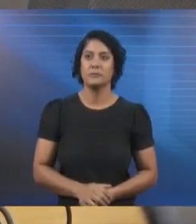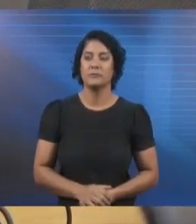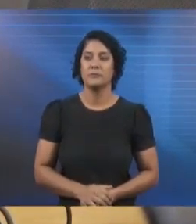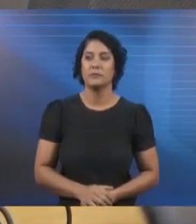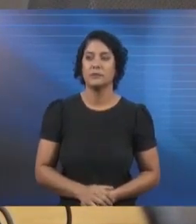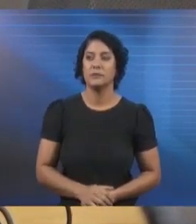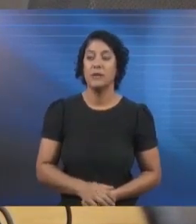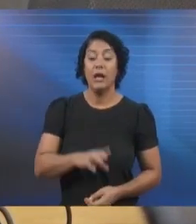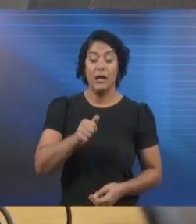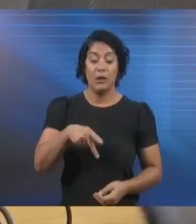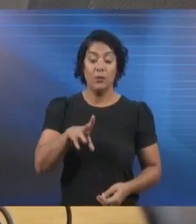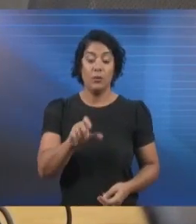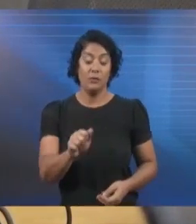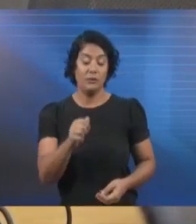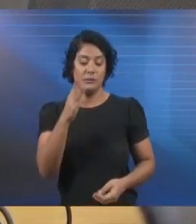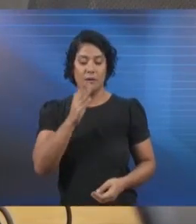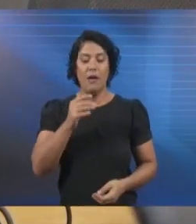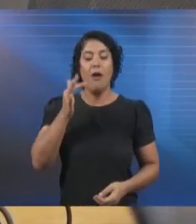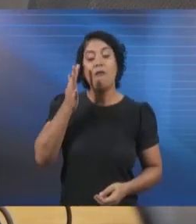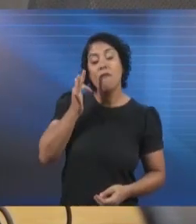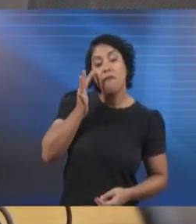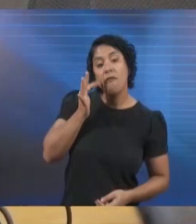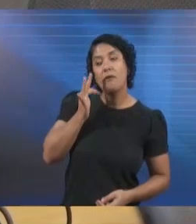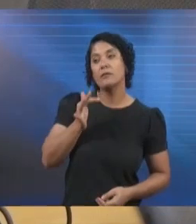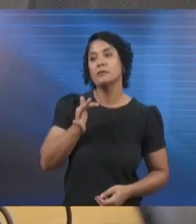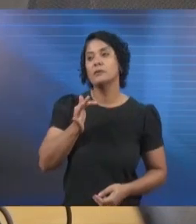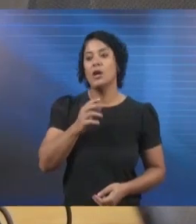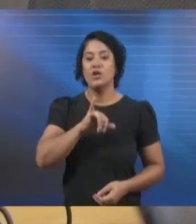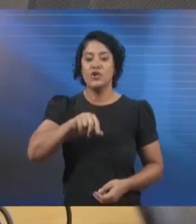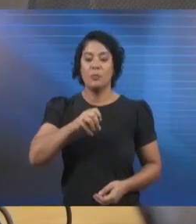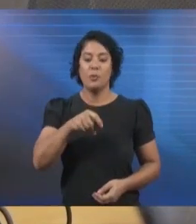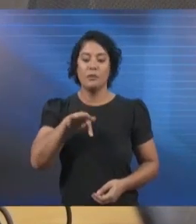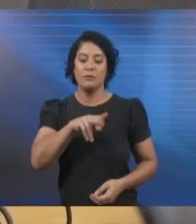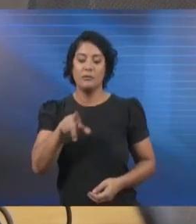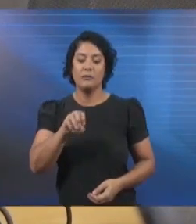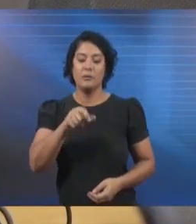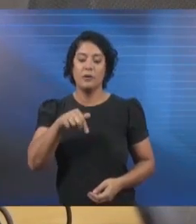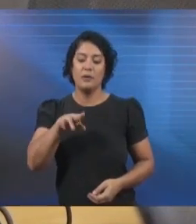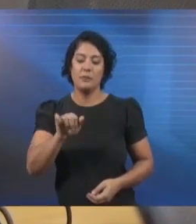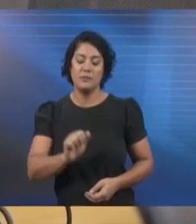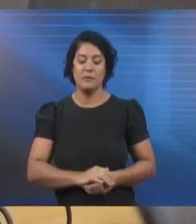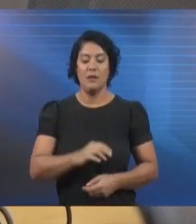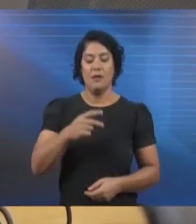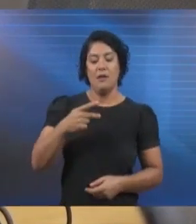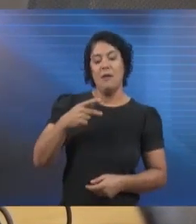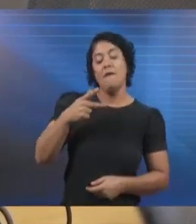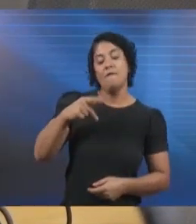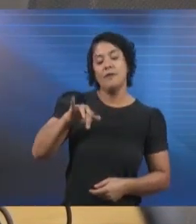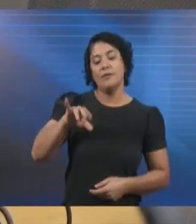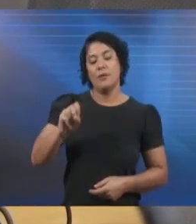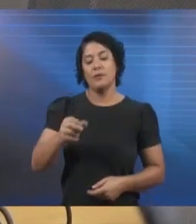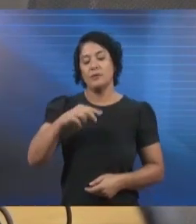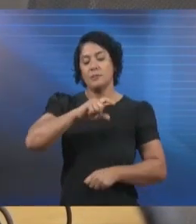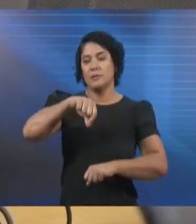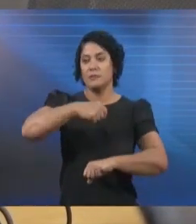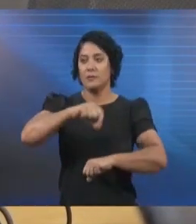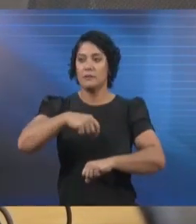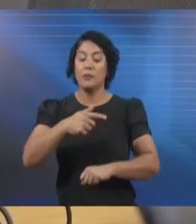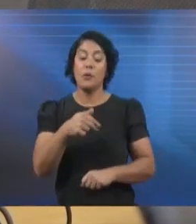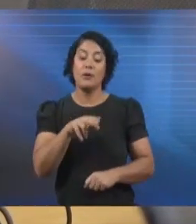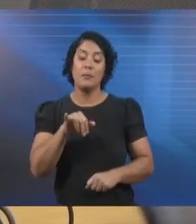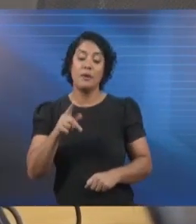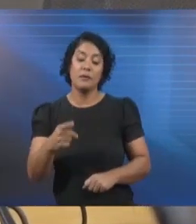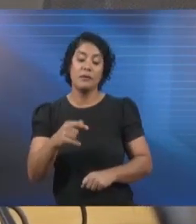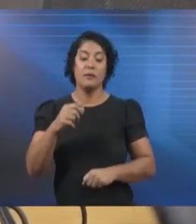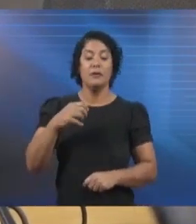em gorda no Brasil Fortaleza rab boatão do Guararapes Vitória do Espírito Santo Guarapari no Espírito Santo